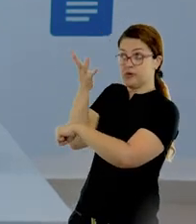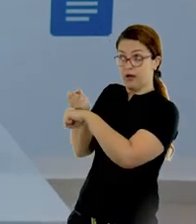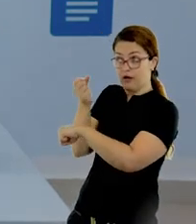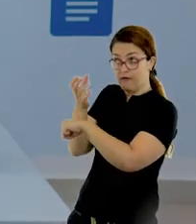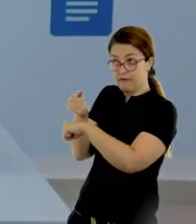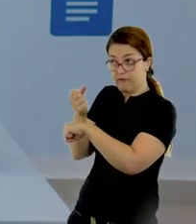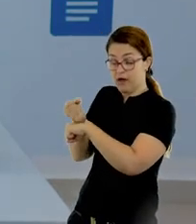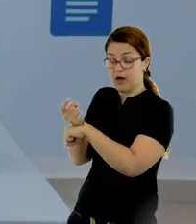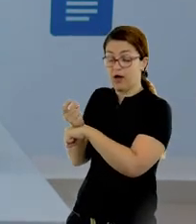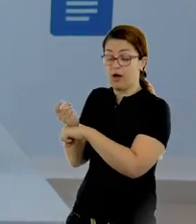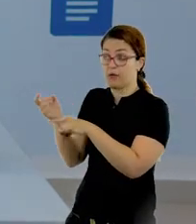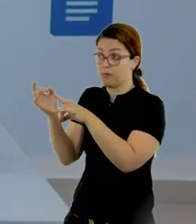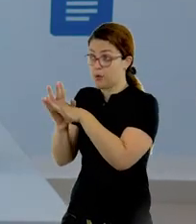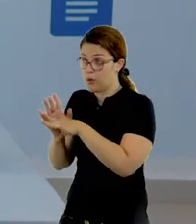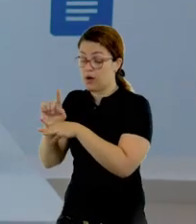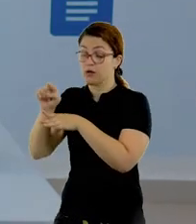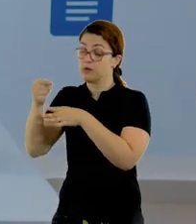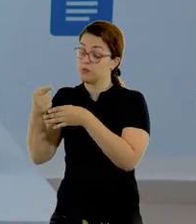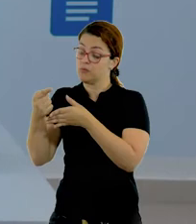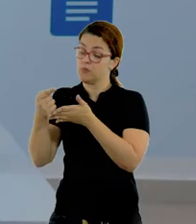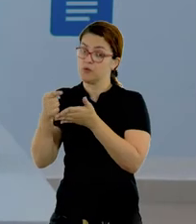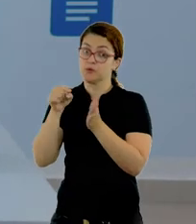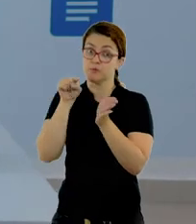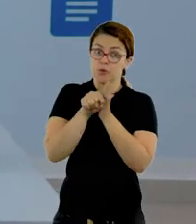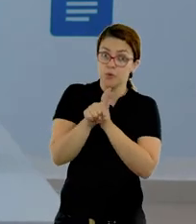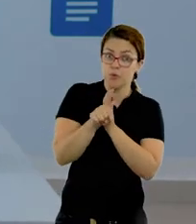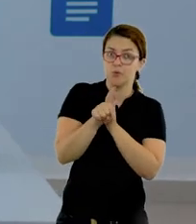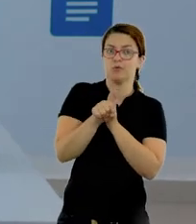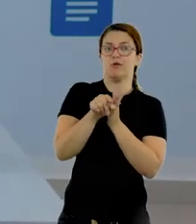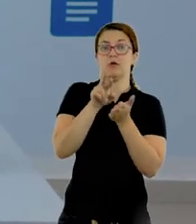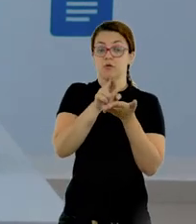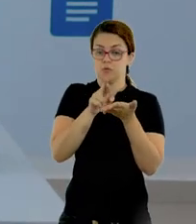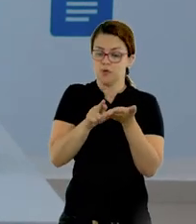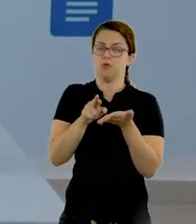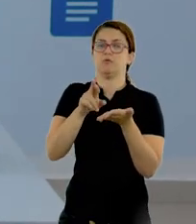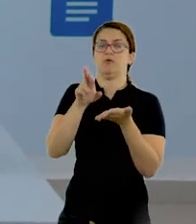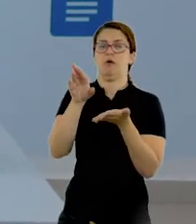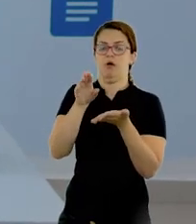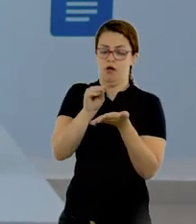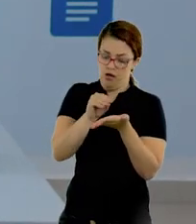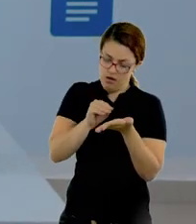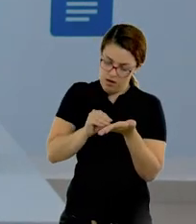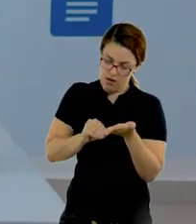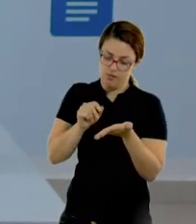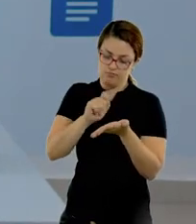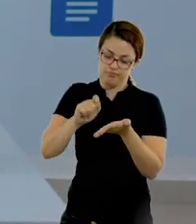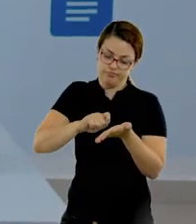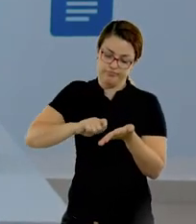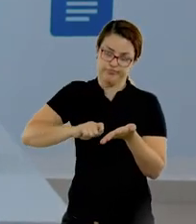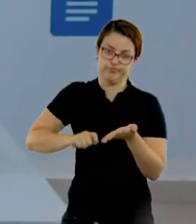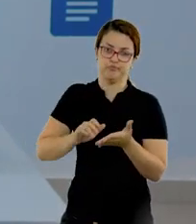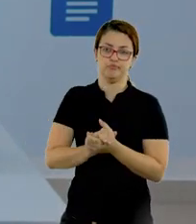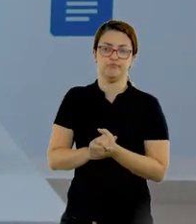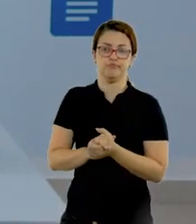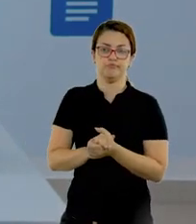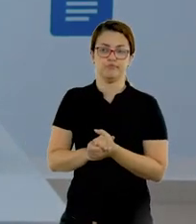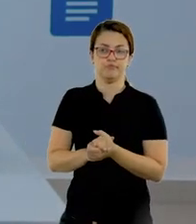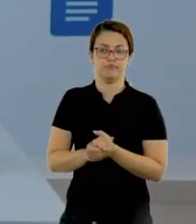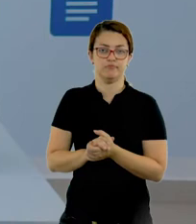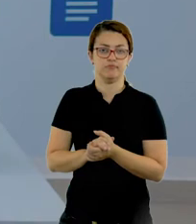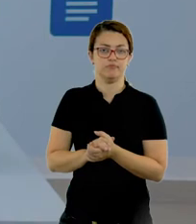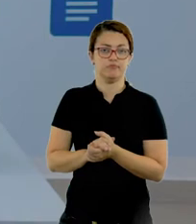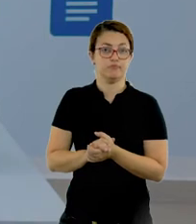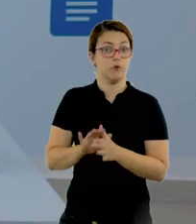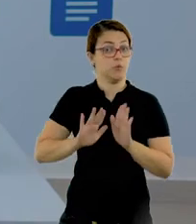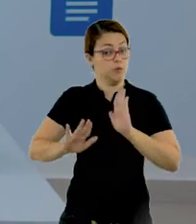depois registrar no caderno como foi essa entrevista, com perguntas e respostas. Então você vai colocar, tomando